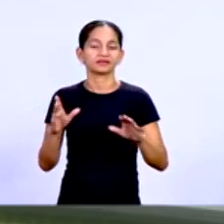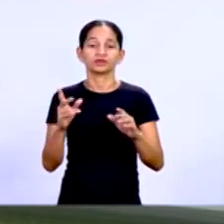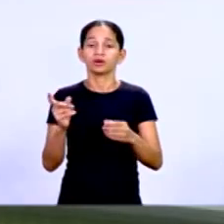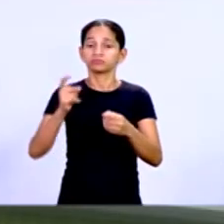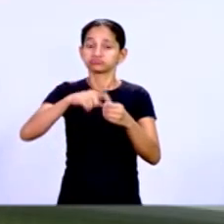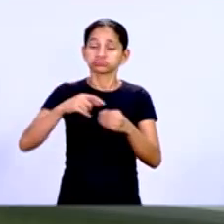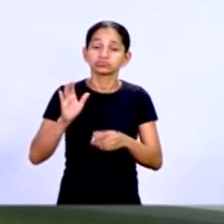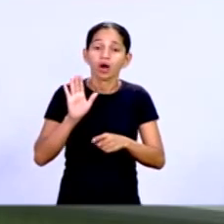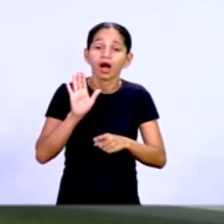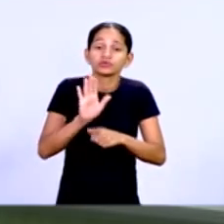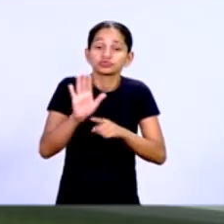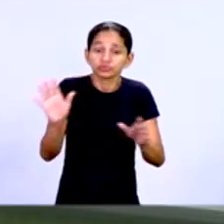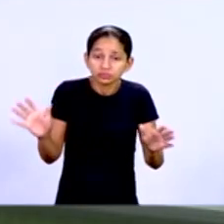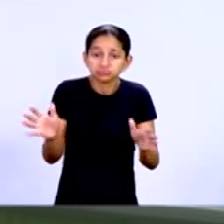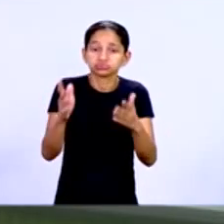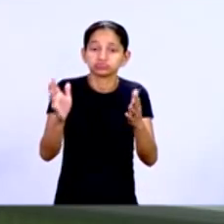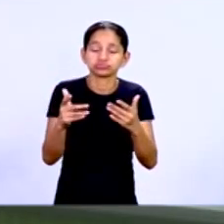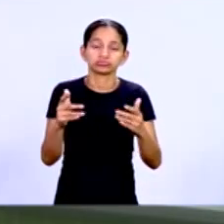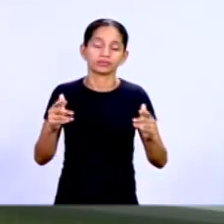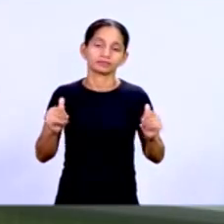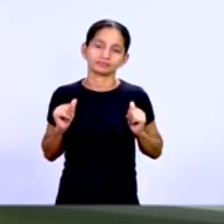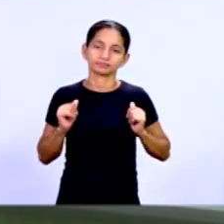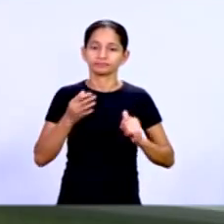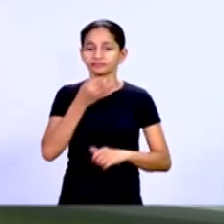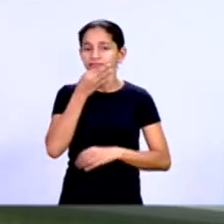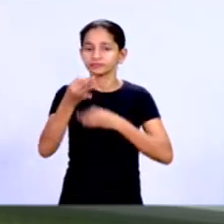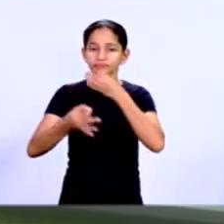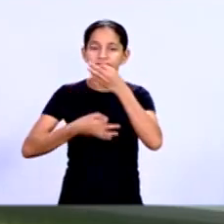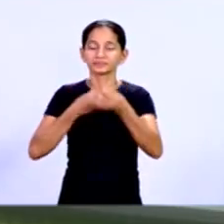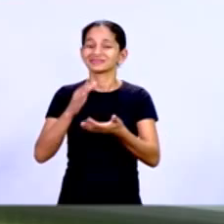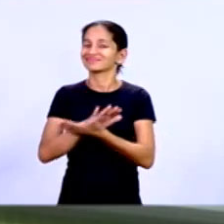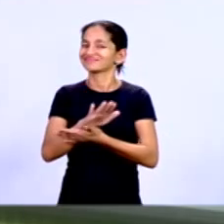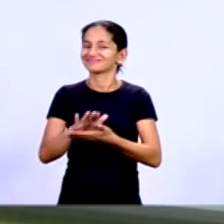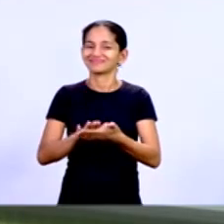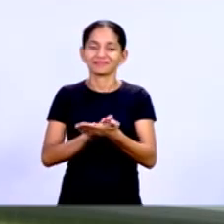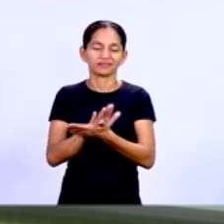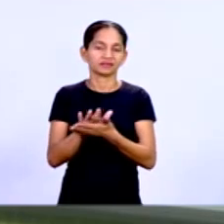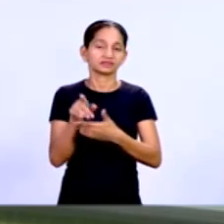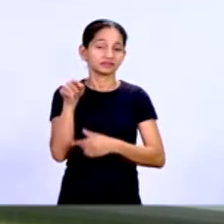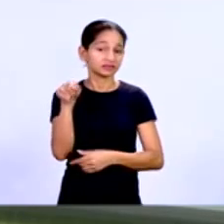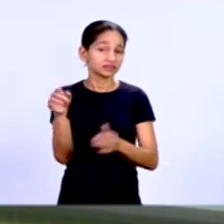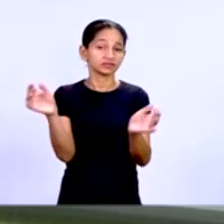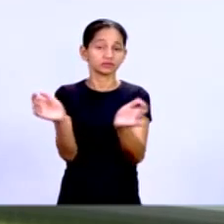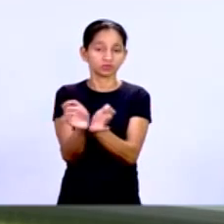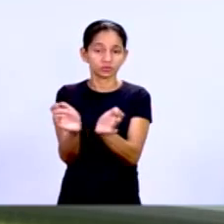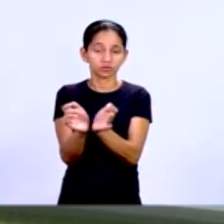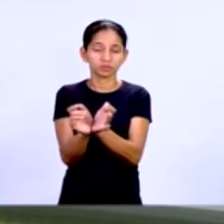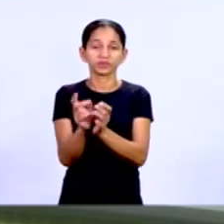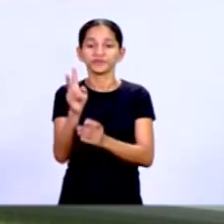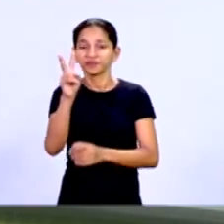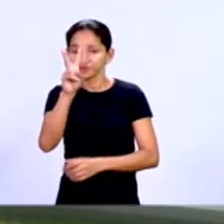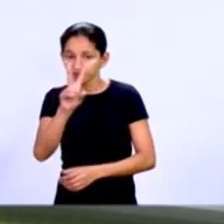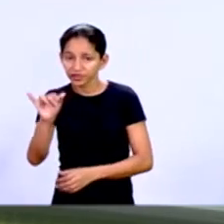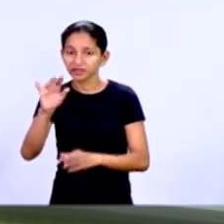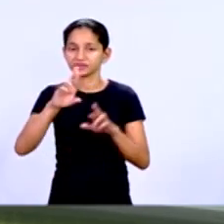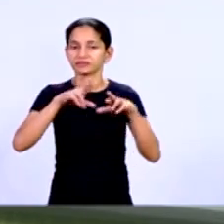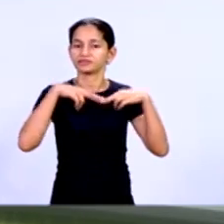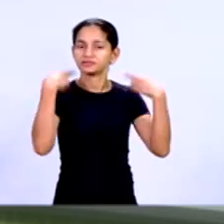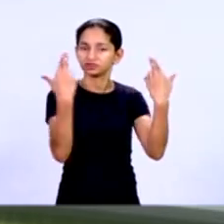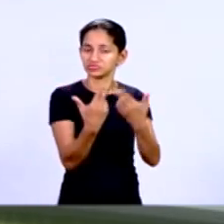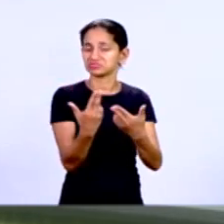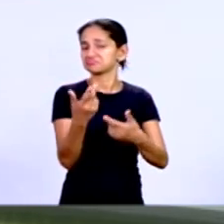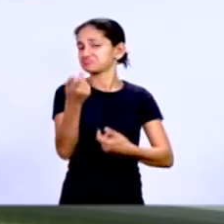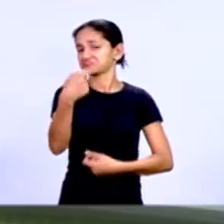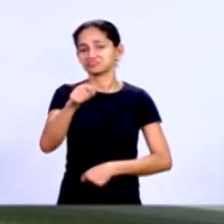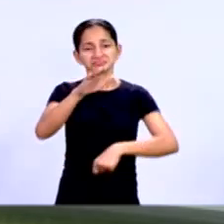o futuro da empresa, o investimento da empresa, as decisões que você tomará na empresa. Então ele não faz parte de um grupo de acionistas que vai participar da reunião de decisões.